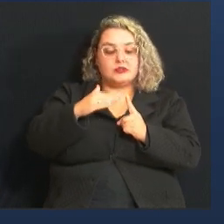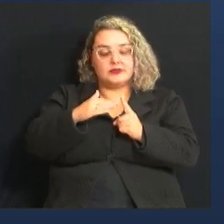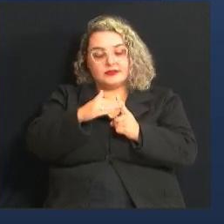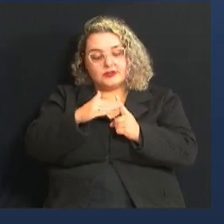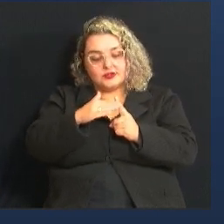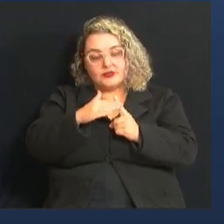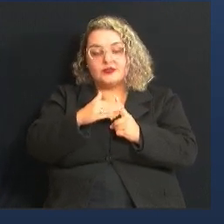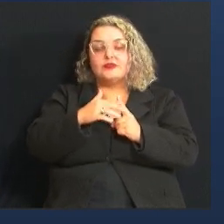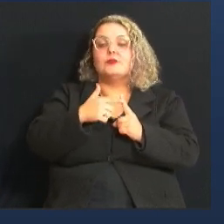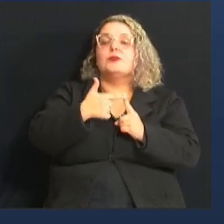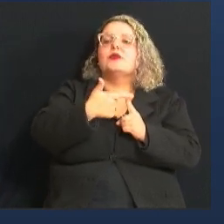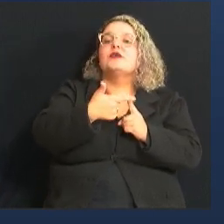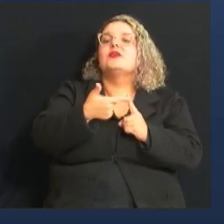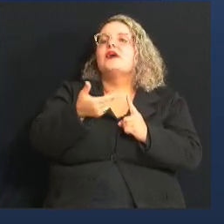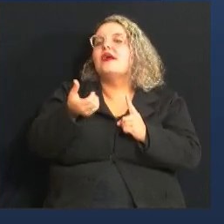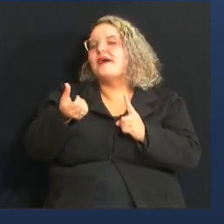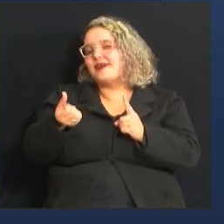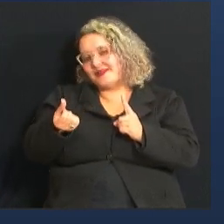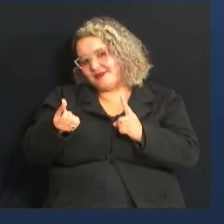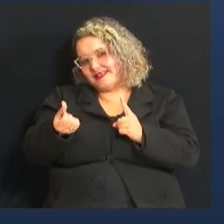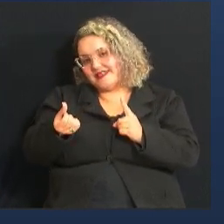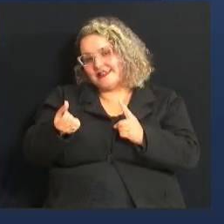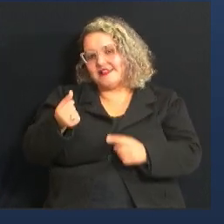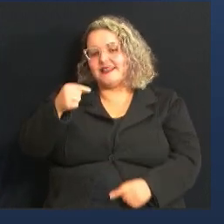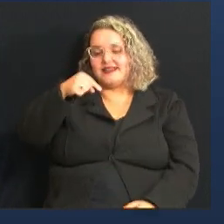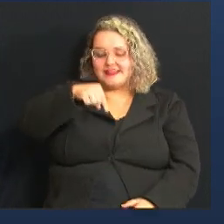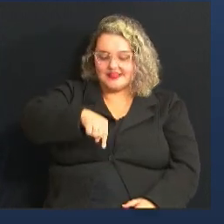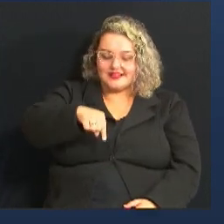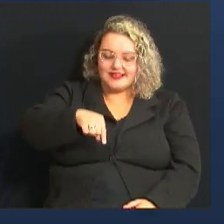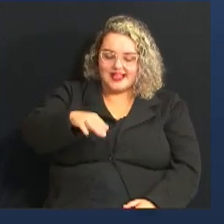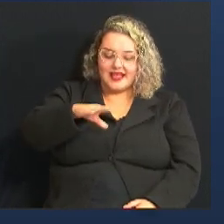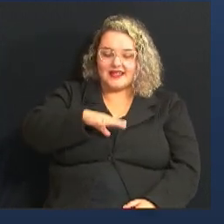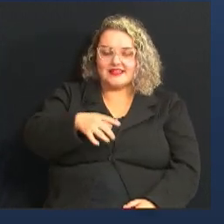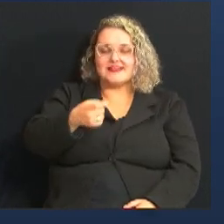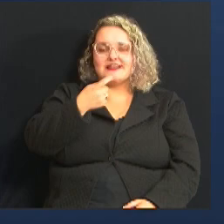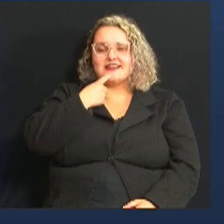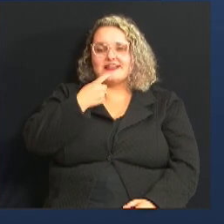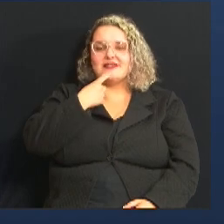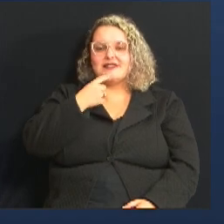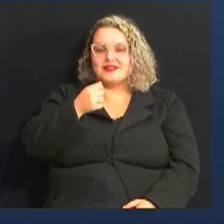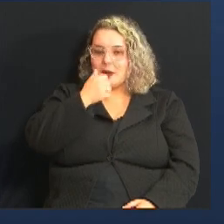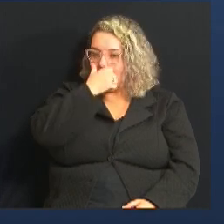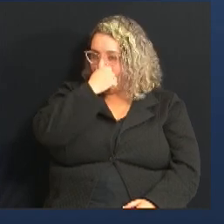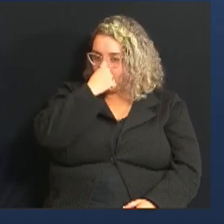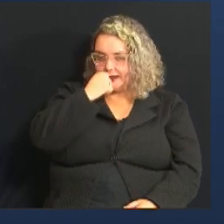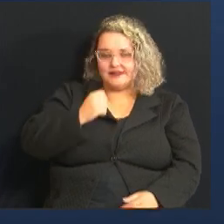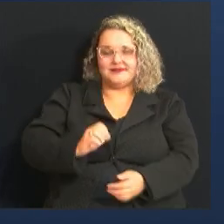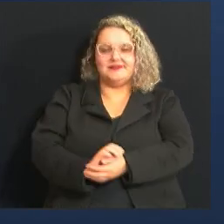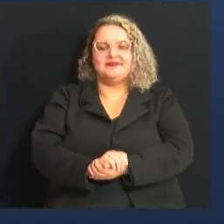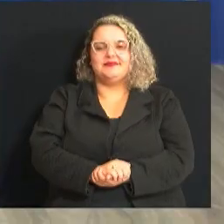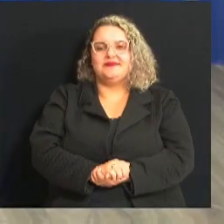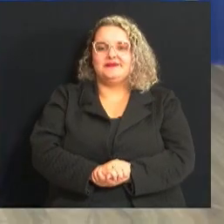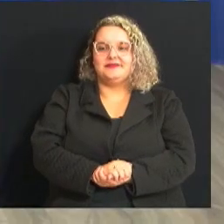temperatura sobe, podendo chegar aos 26 graus aqui na cidade de Campinas.